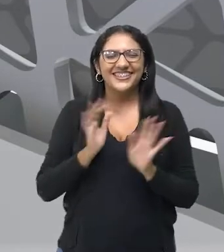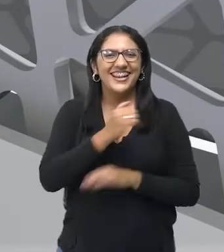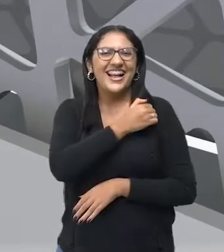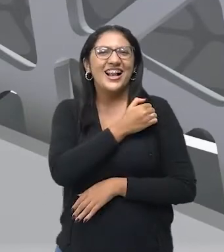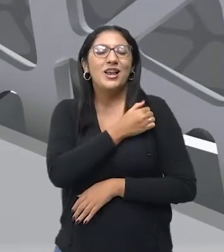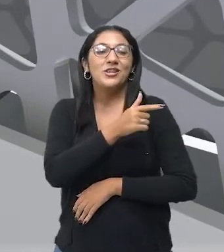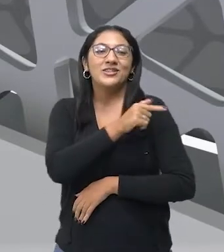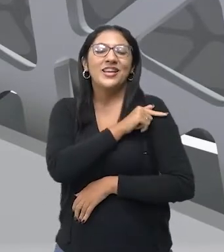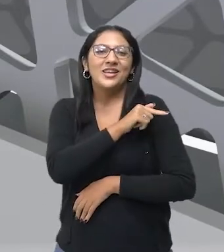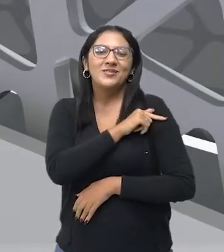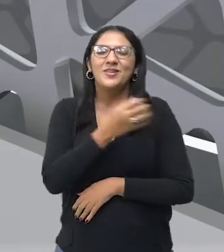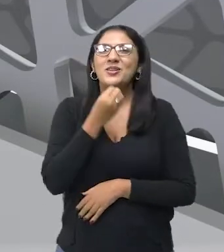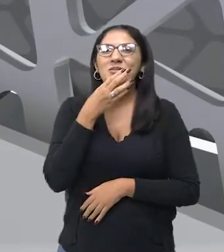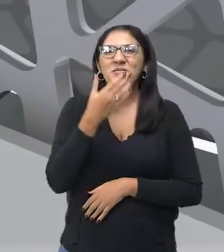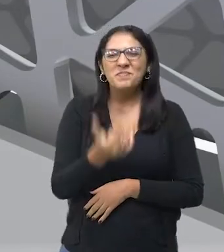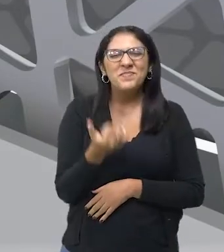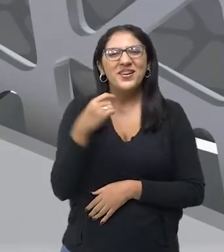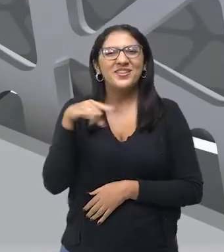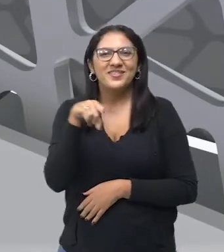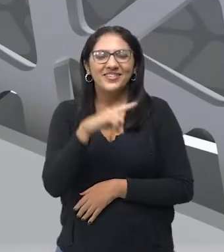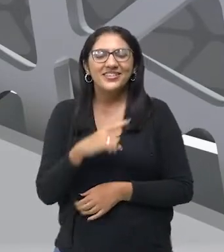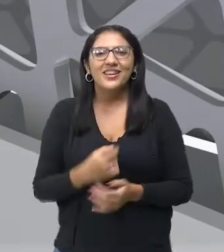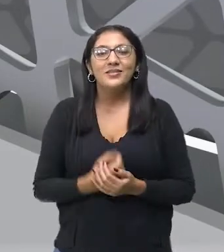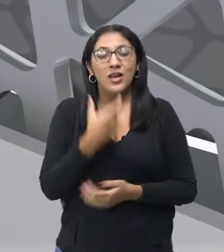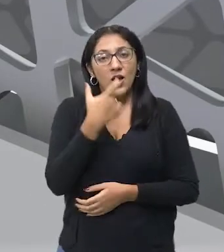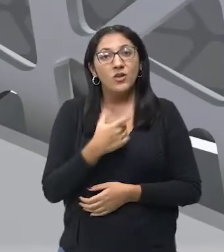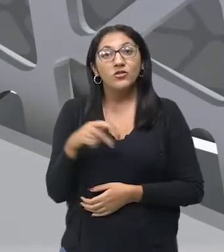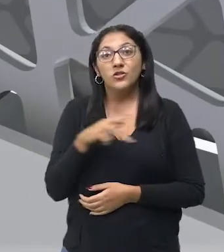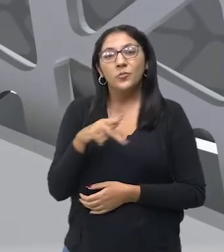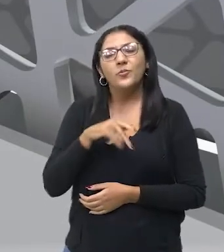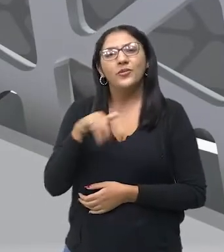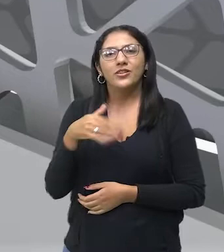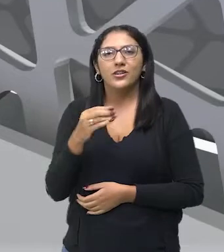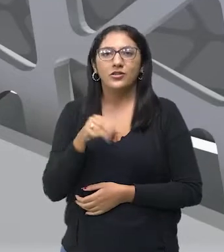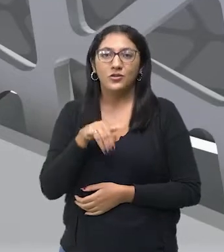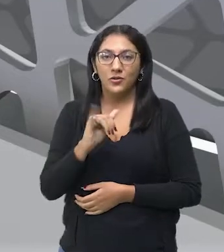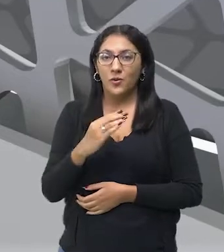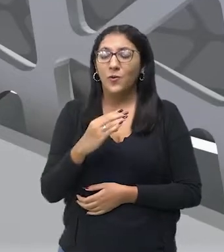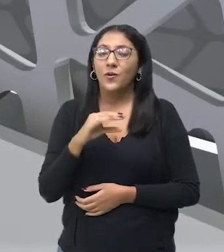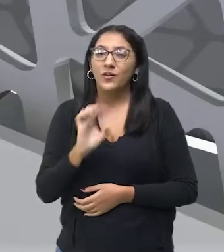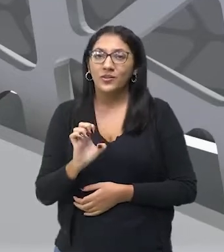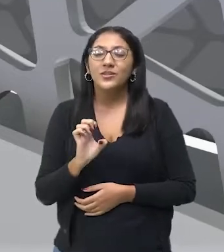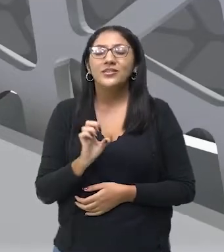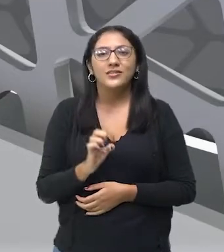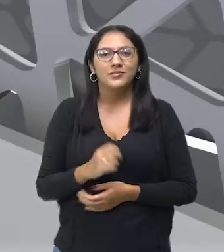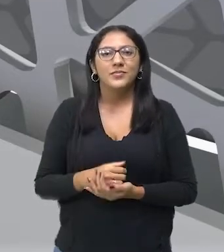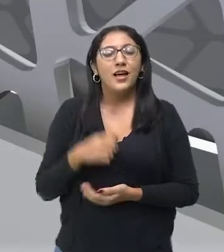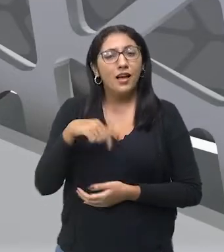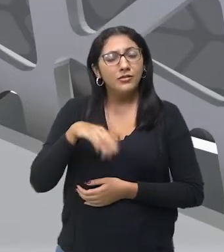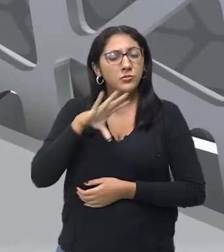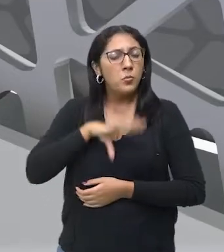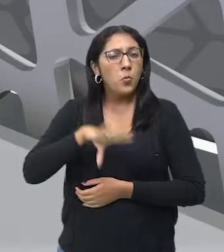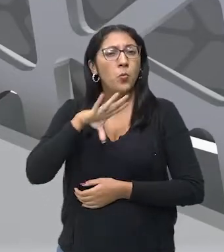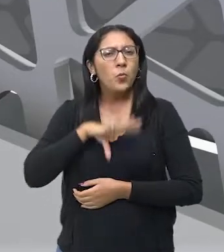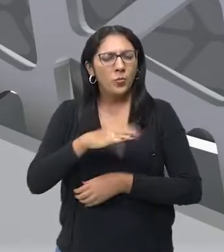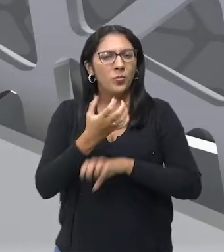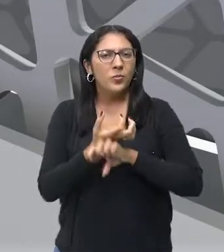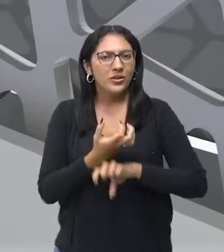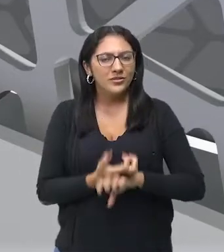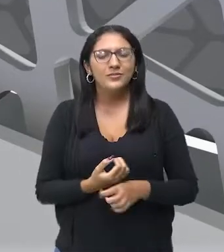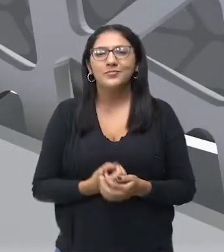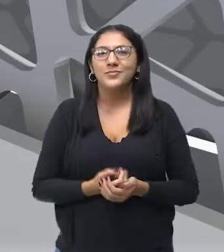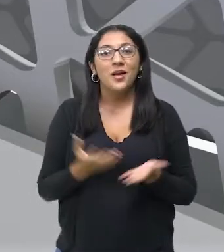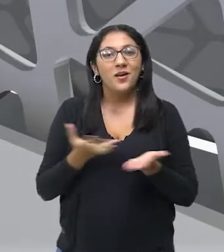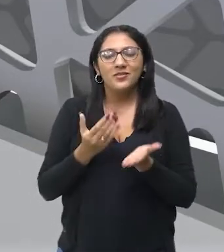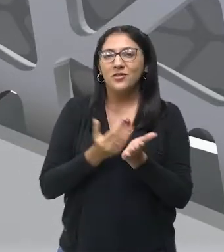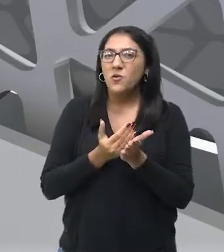Pessoal do 7º ano, tudo bem com vocês? Eu sou a professora Joyce Martins, aqui de língua portuguesa, e nós